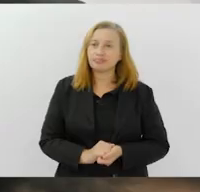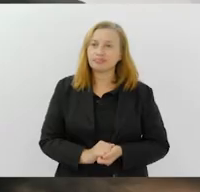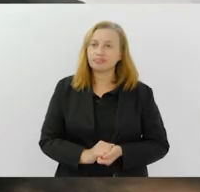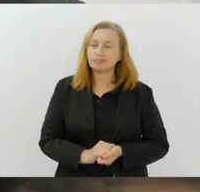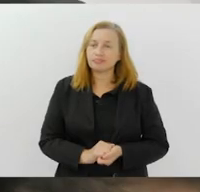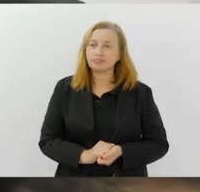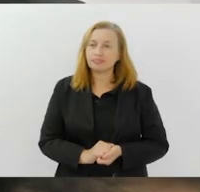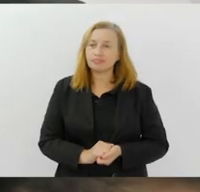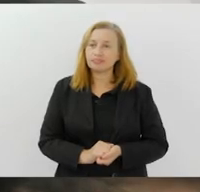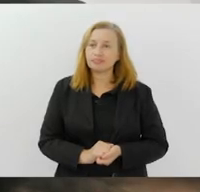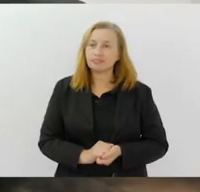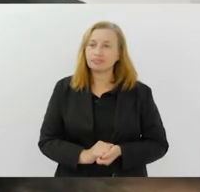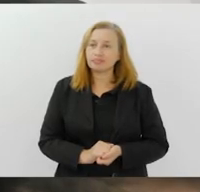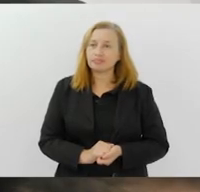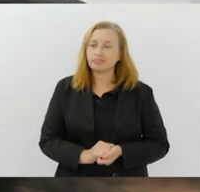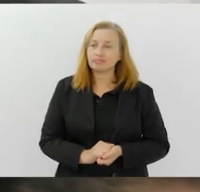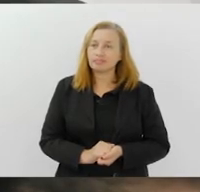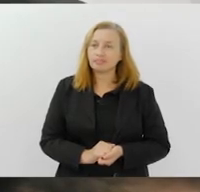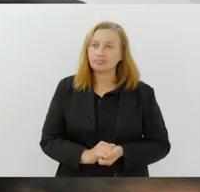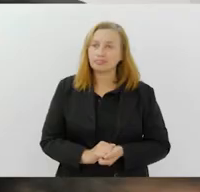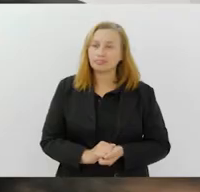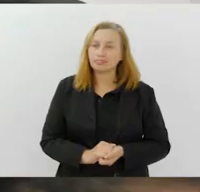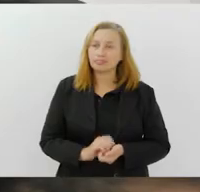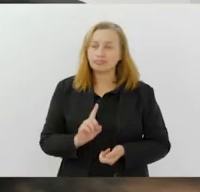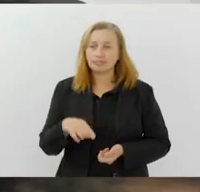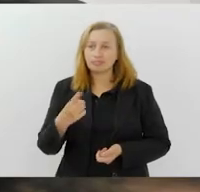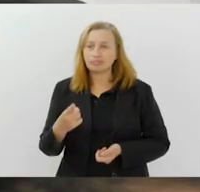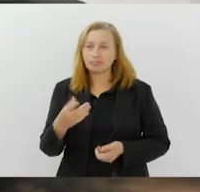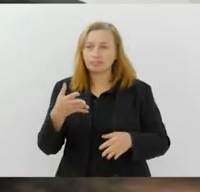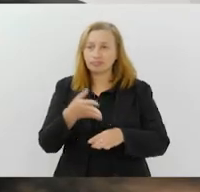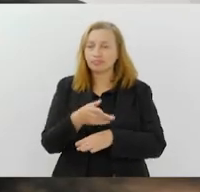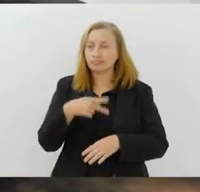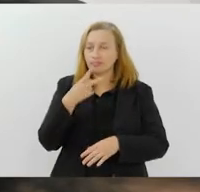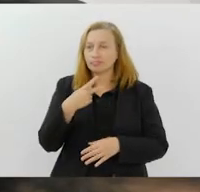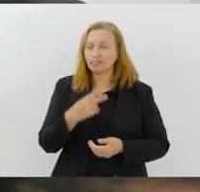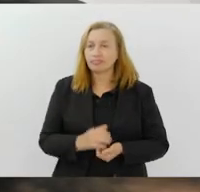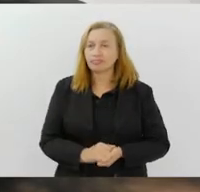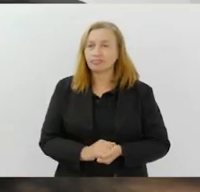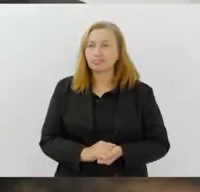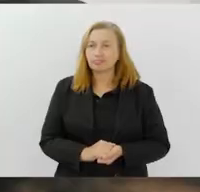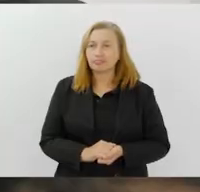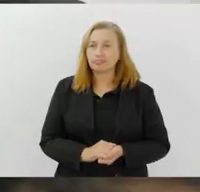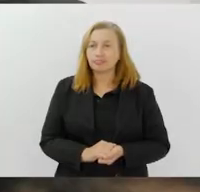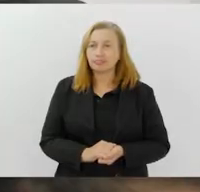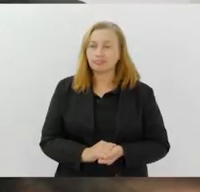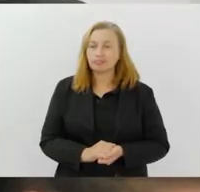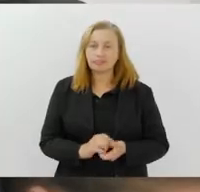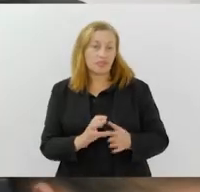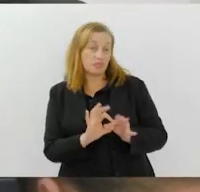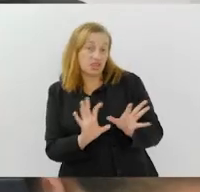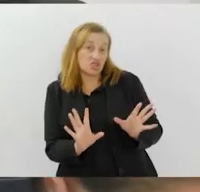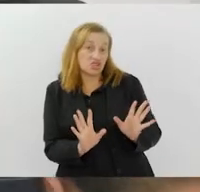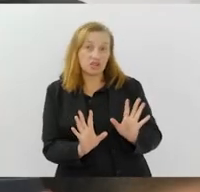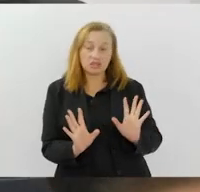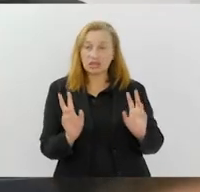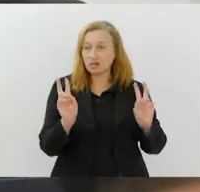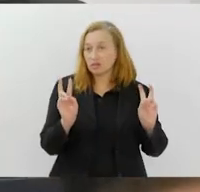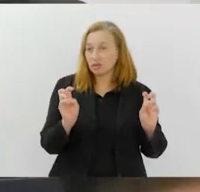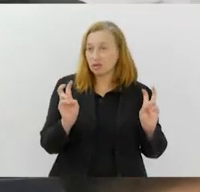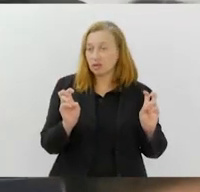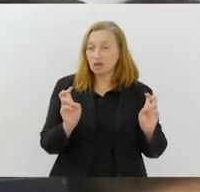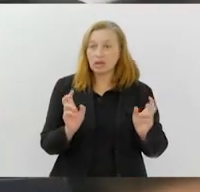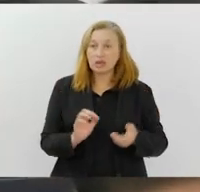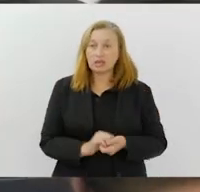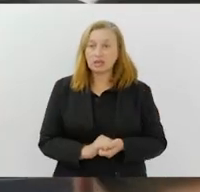ela e aí daqui a pouco ele chega e fala assim olha só e e vamos deixar essa questão mas olha só nós temos